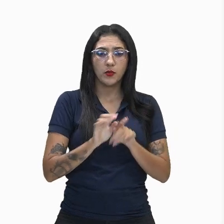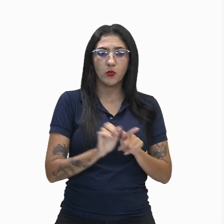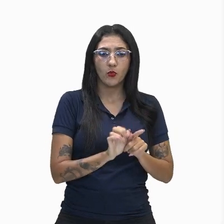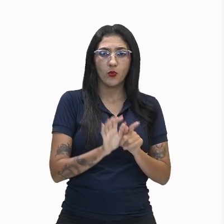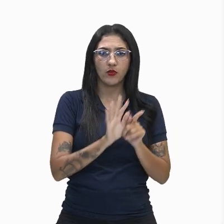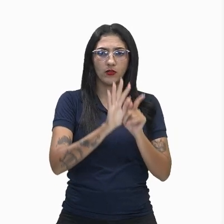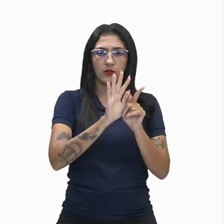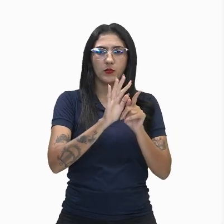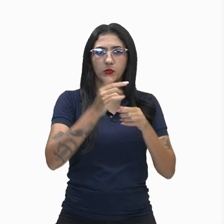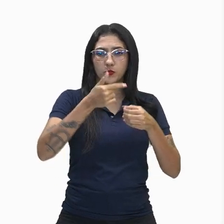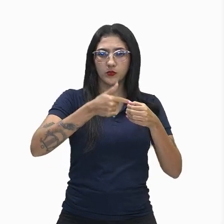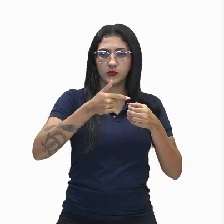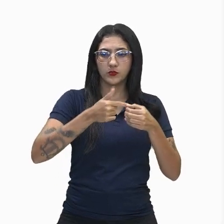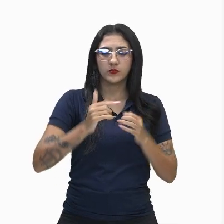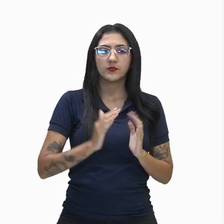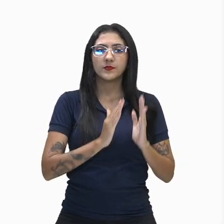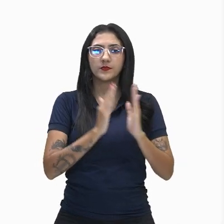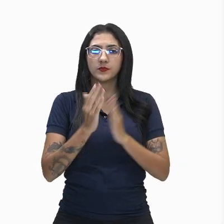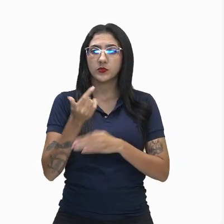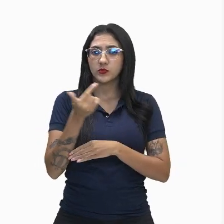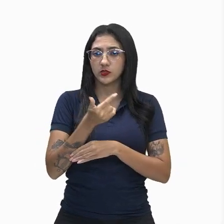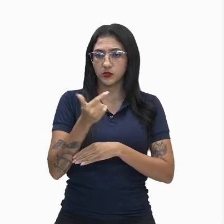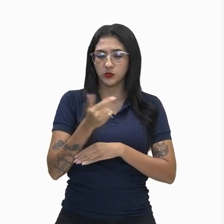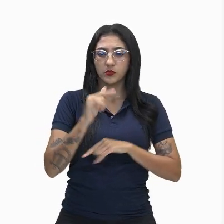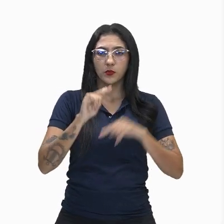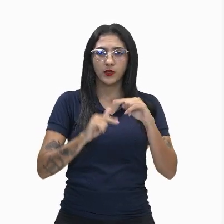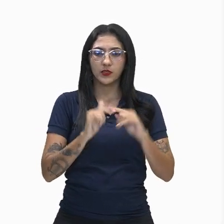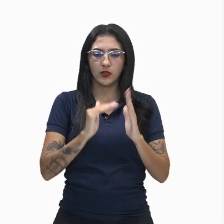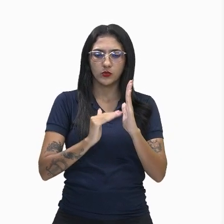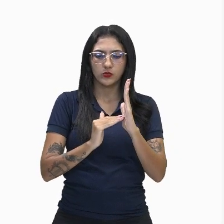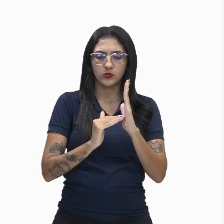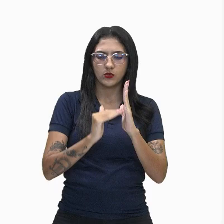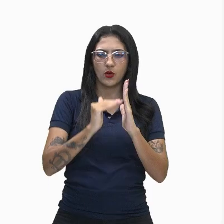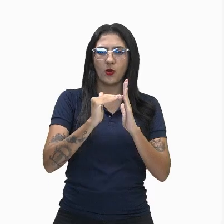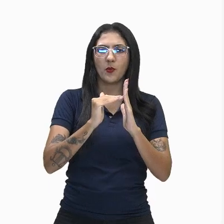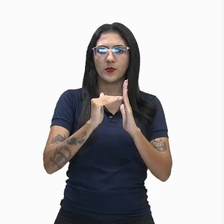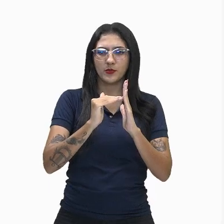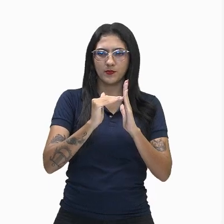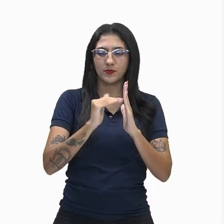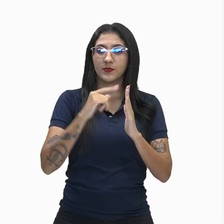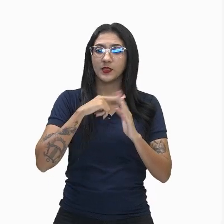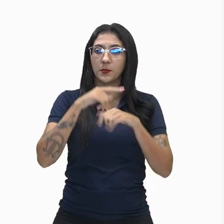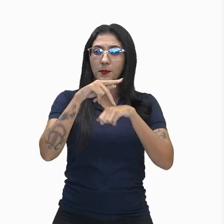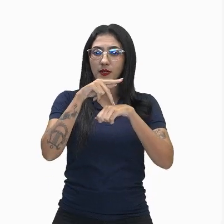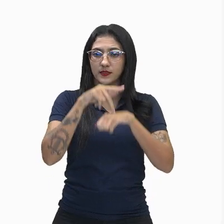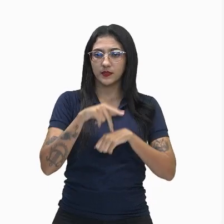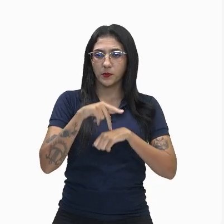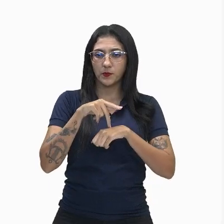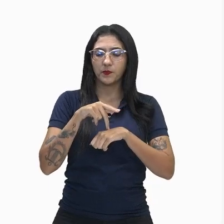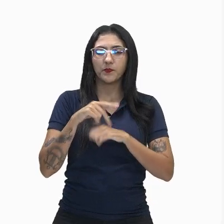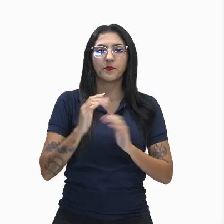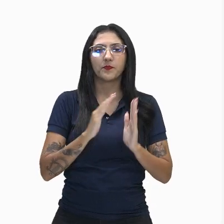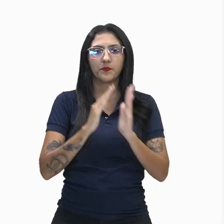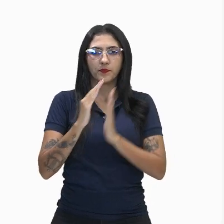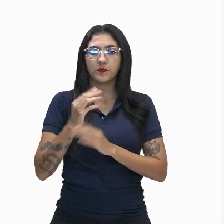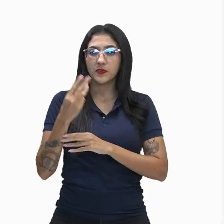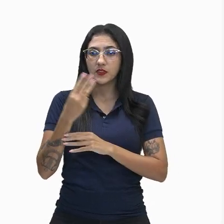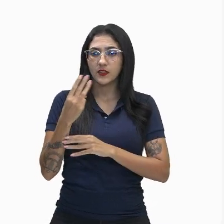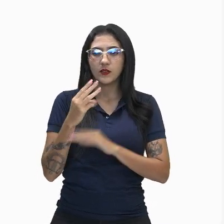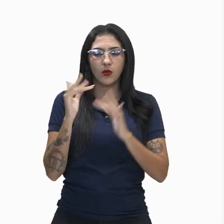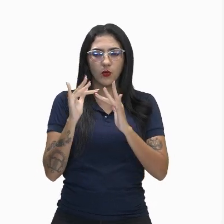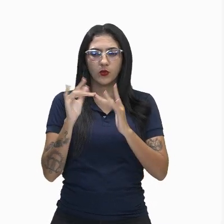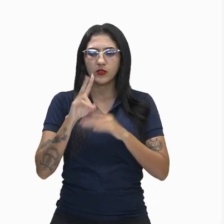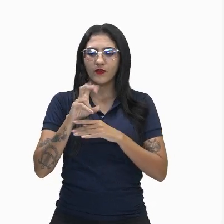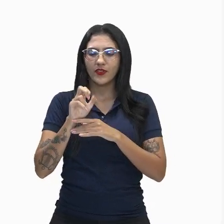No segundo tempo, o pistão sobe, comprimindo a mistura. No terceiro tempo, a vela de ignição lança